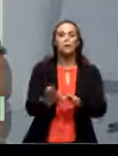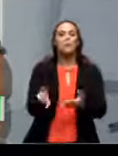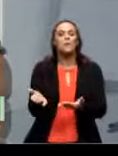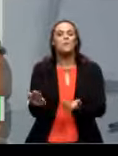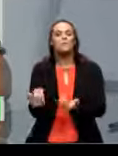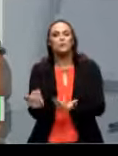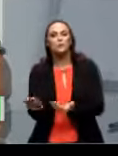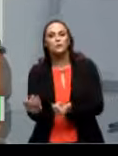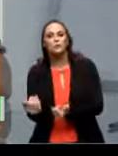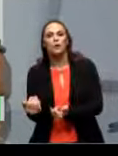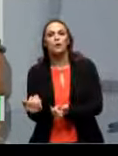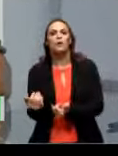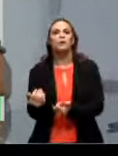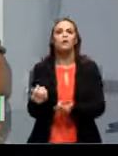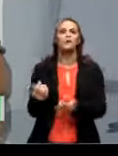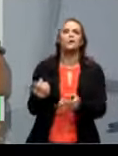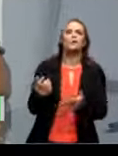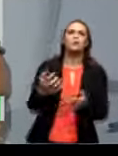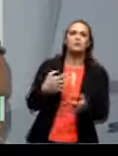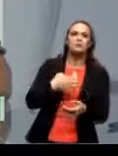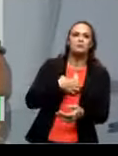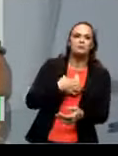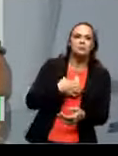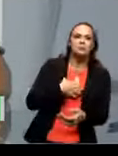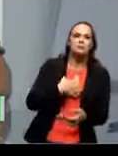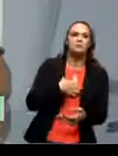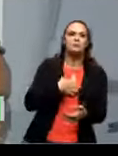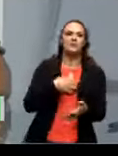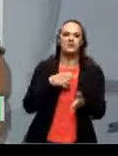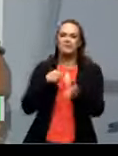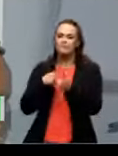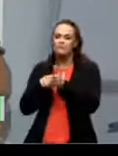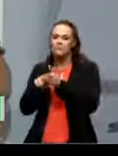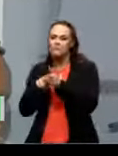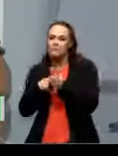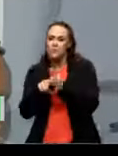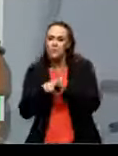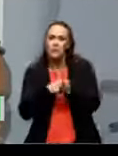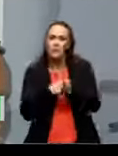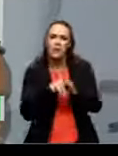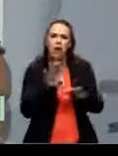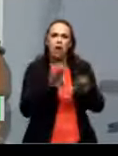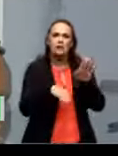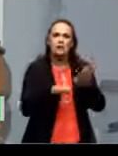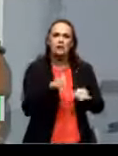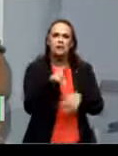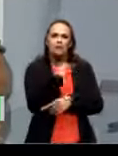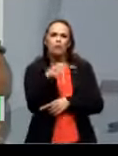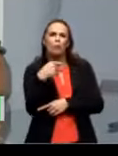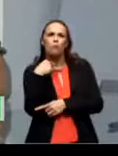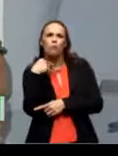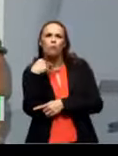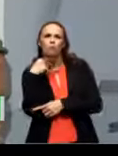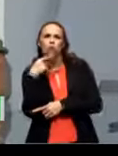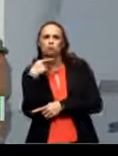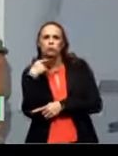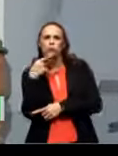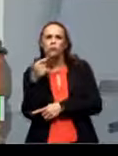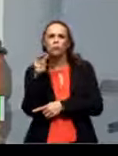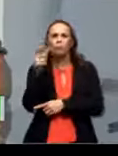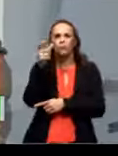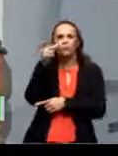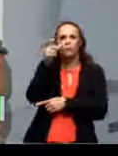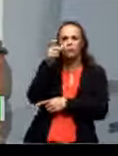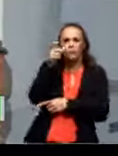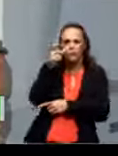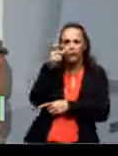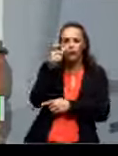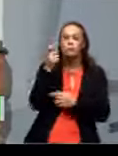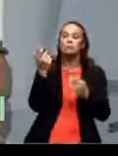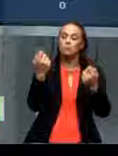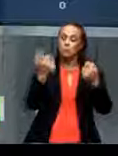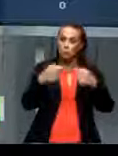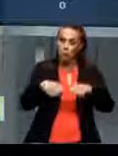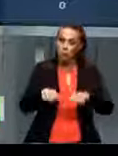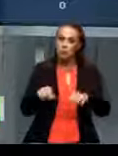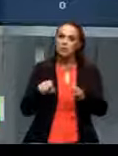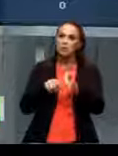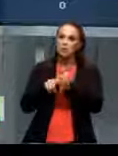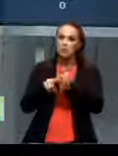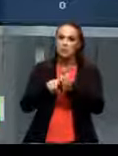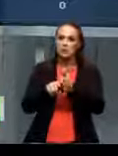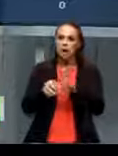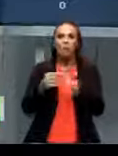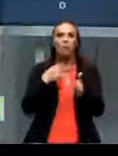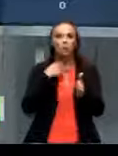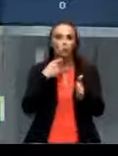e começar a propor hipóteses, e se tiver dúvidas, manda pra gente. É isso